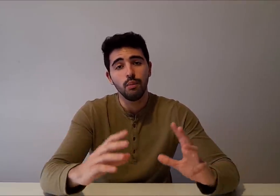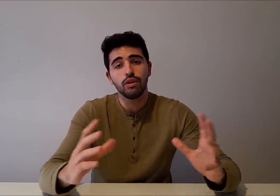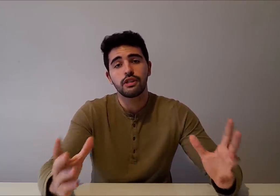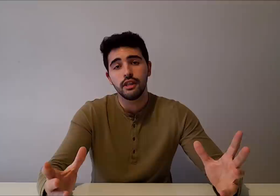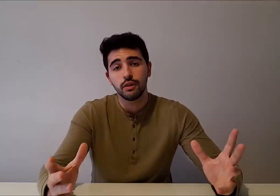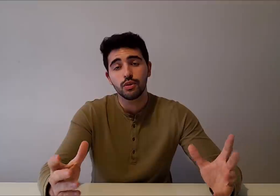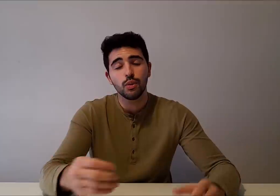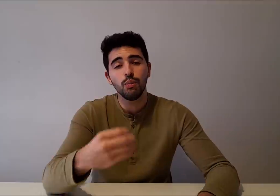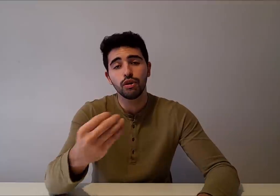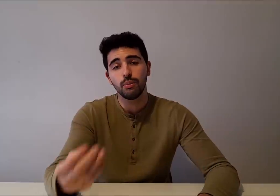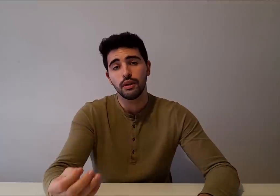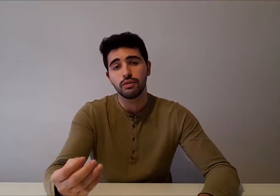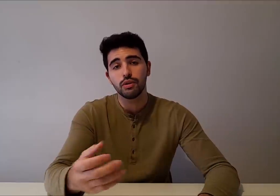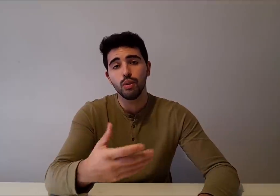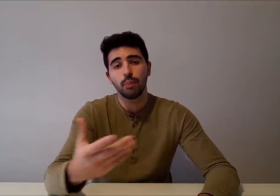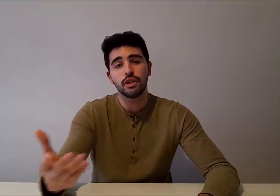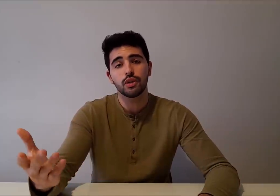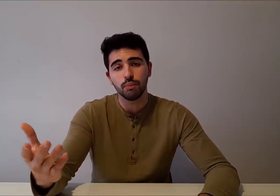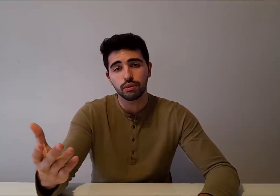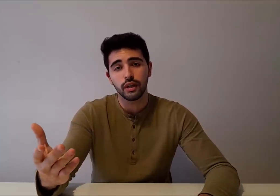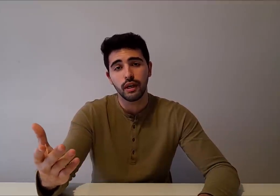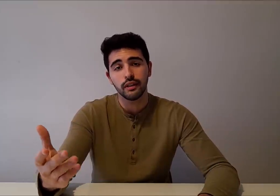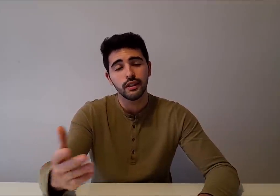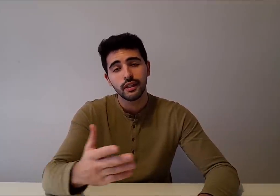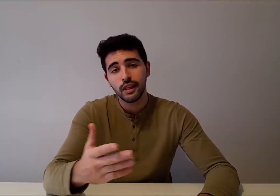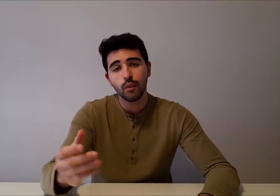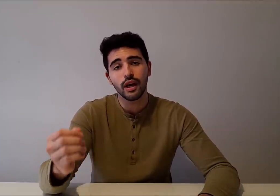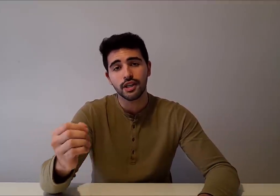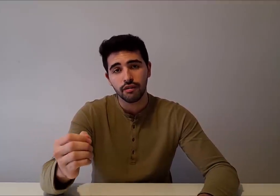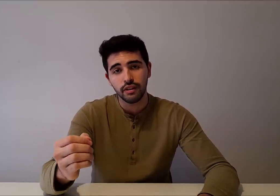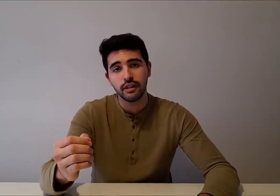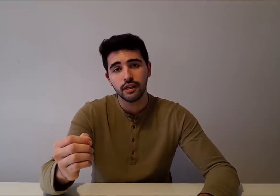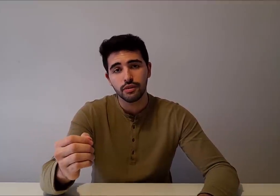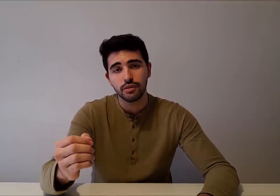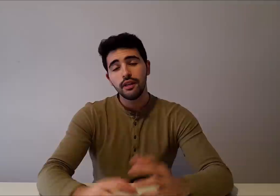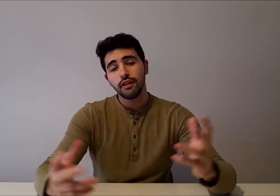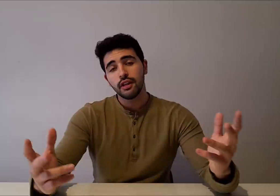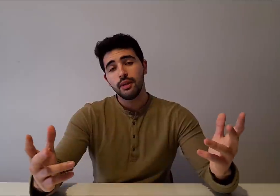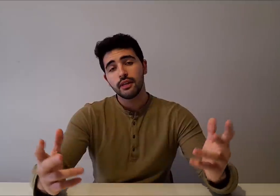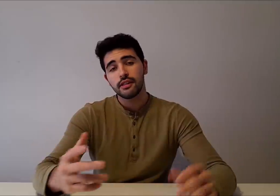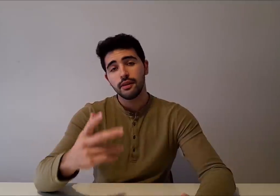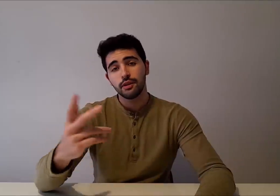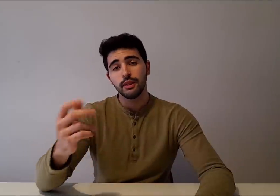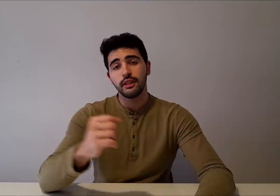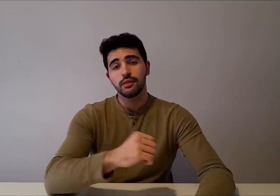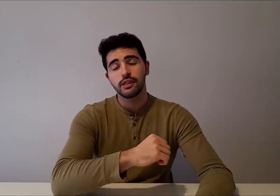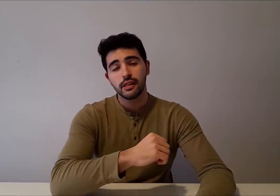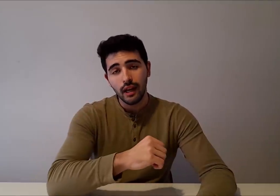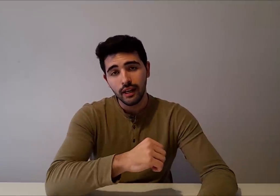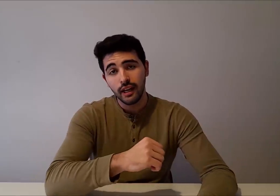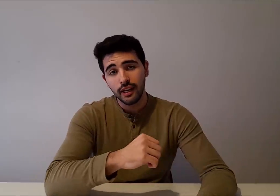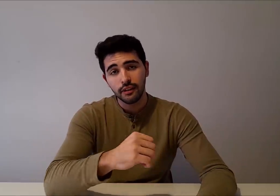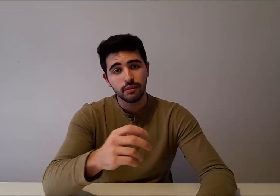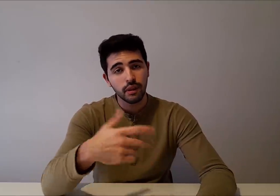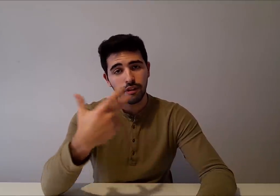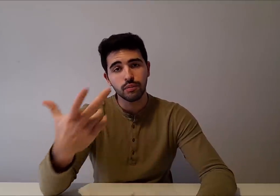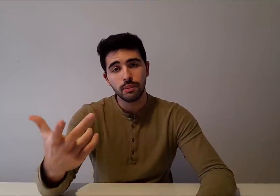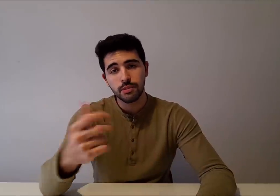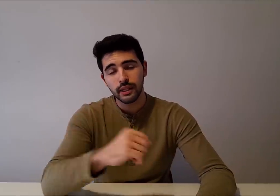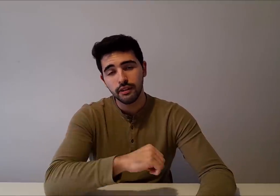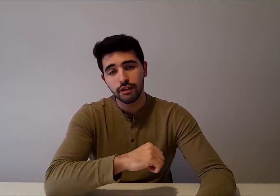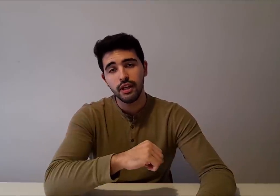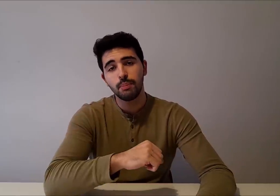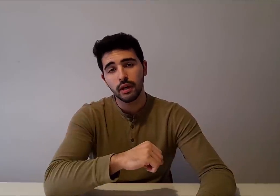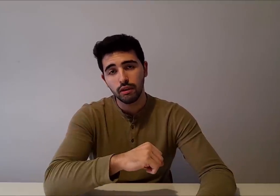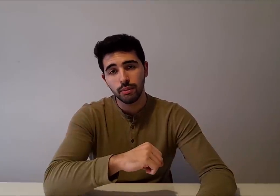execuível em muitos sítios muito menos num país como Portugal que não cresce há 20 anos a nível da imigração debateu-se algo inédito foi